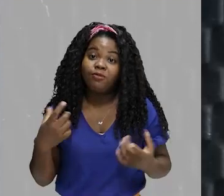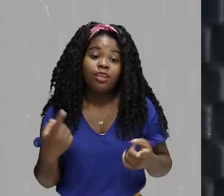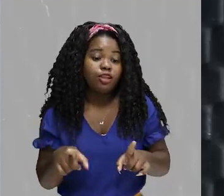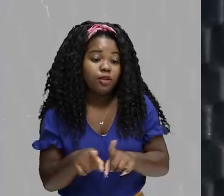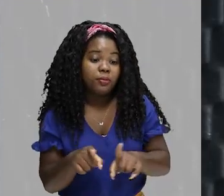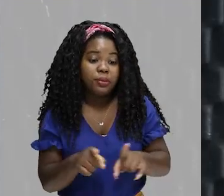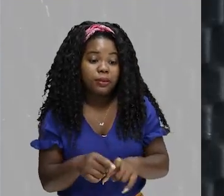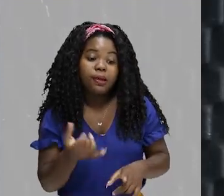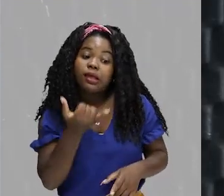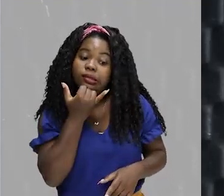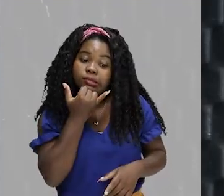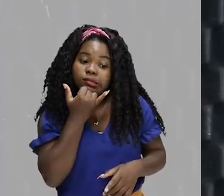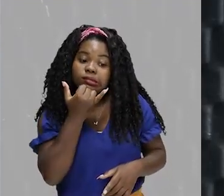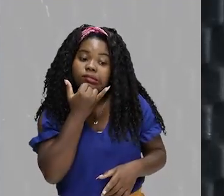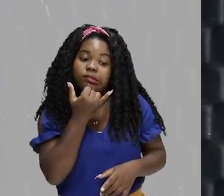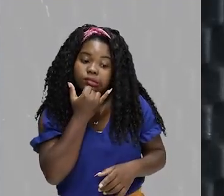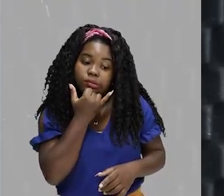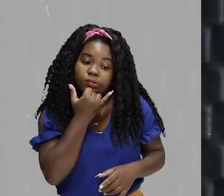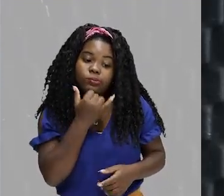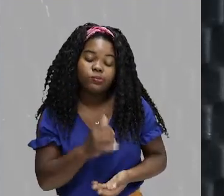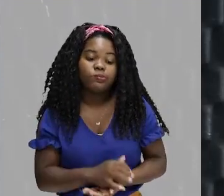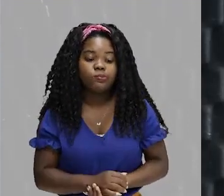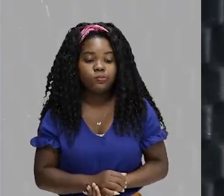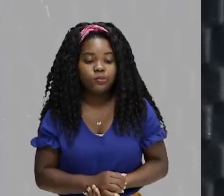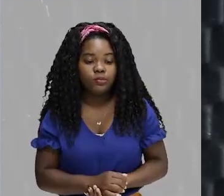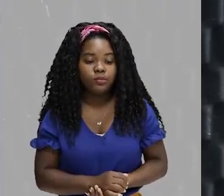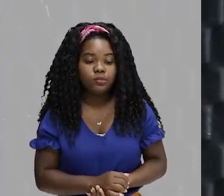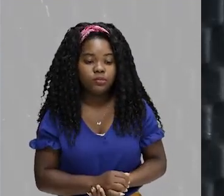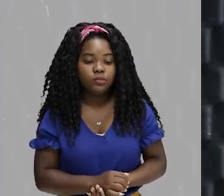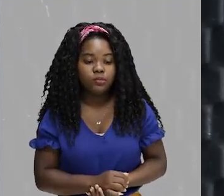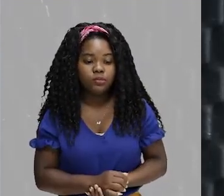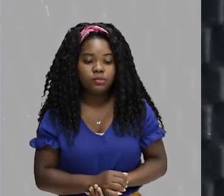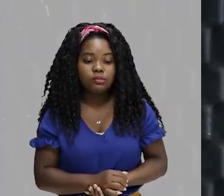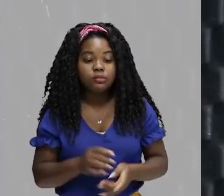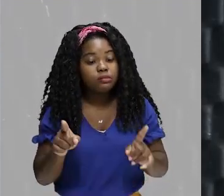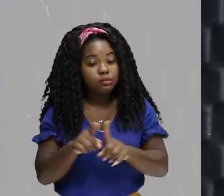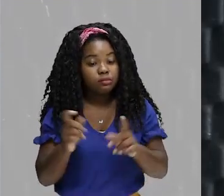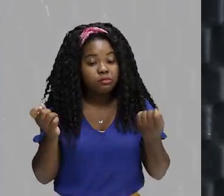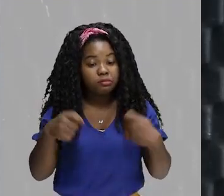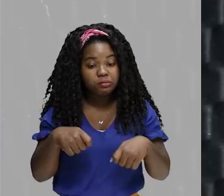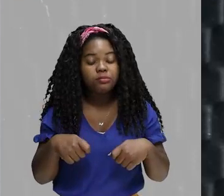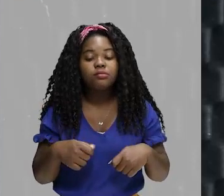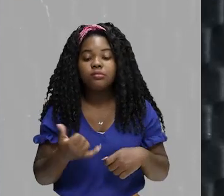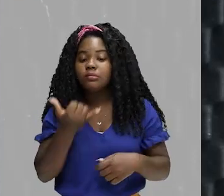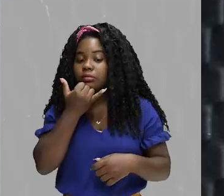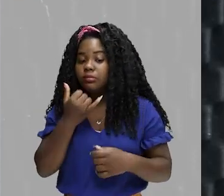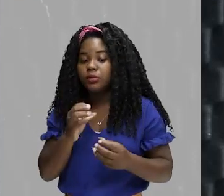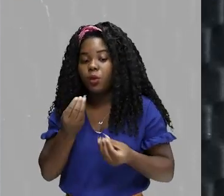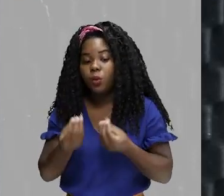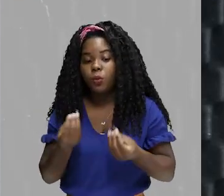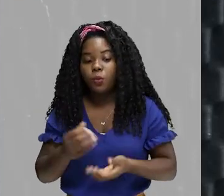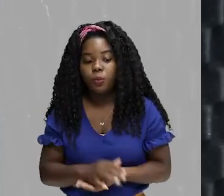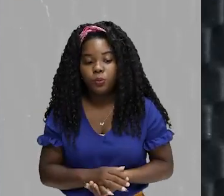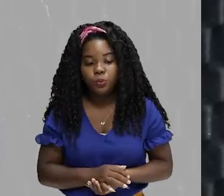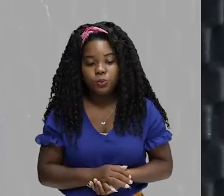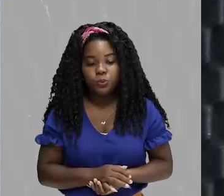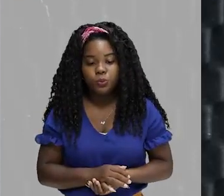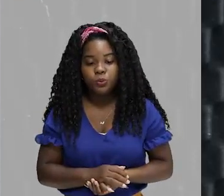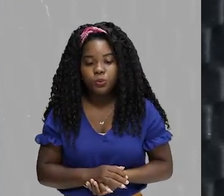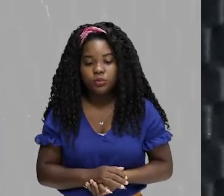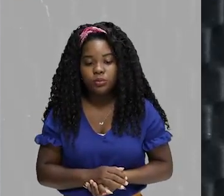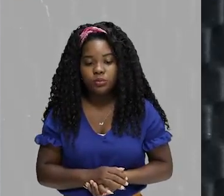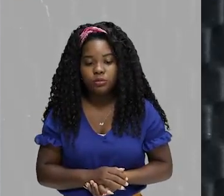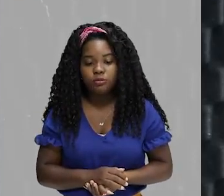perdão. Peço desculpas, perdão. E você também pode pedir desculpa assim. Lo siento que lo había